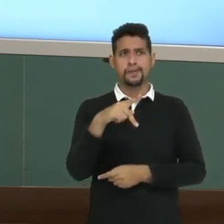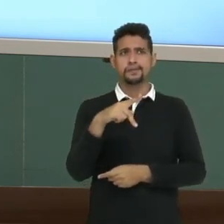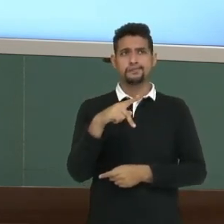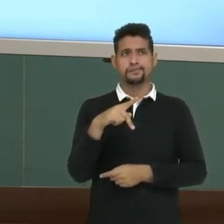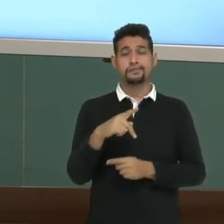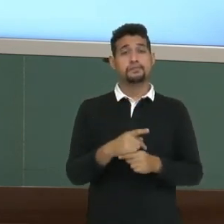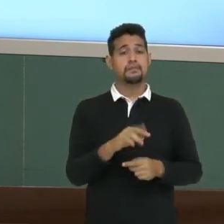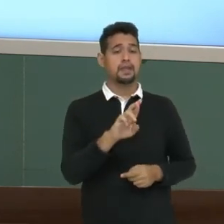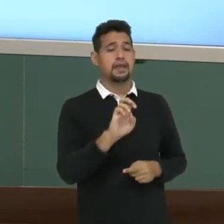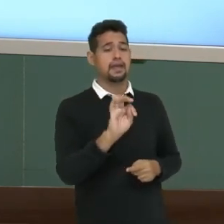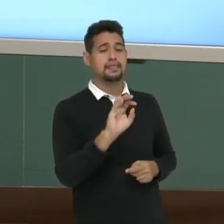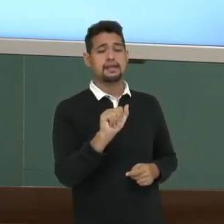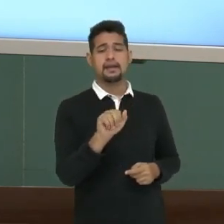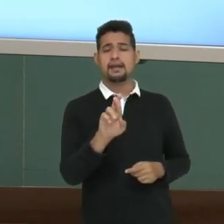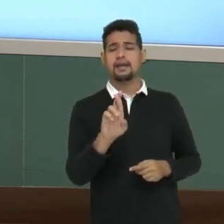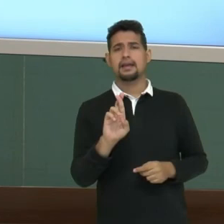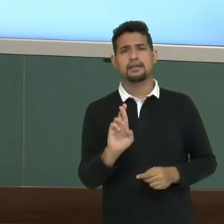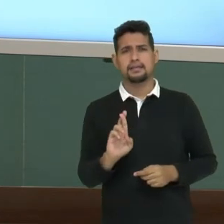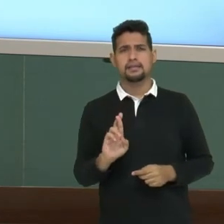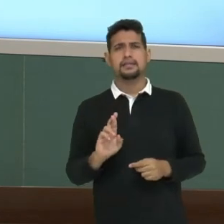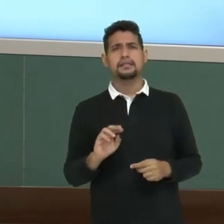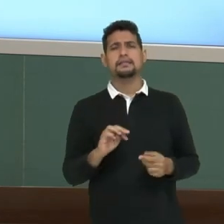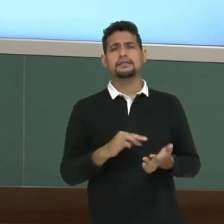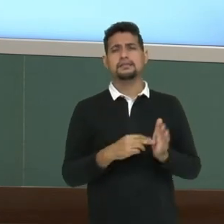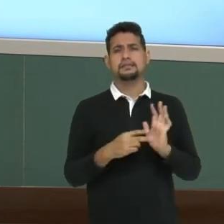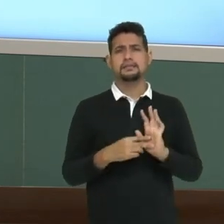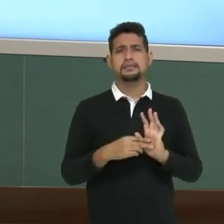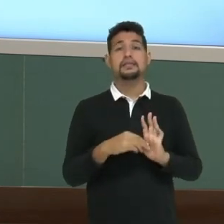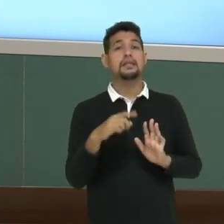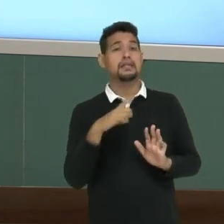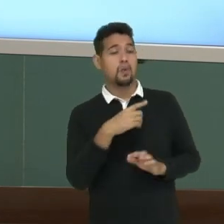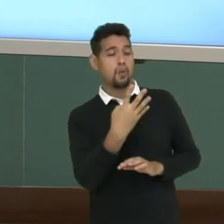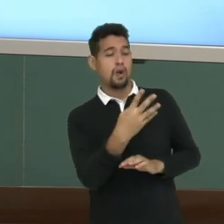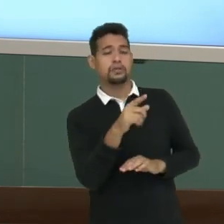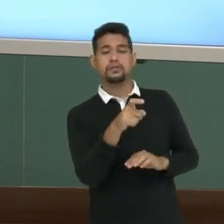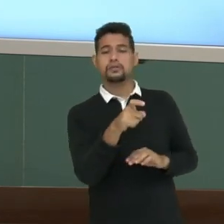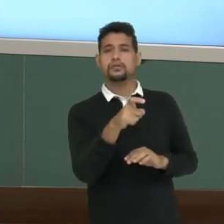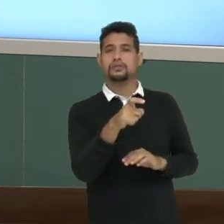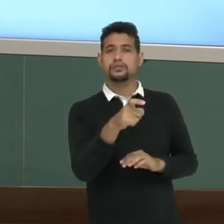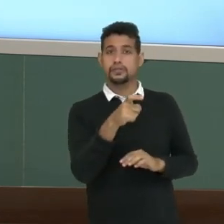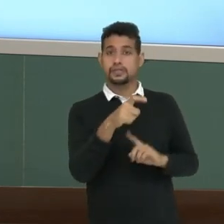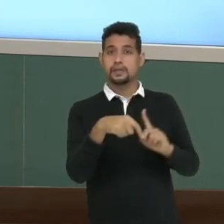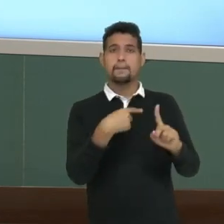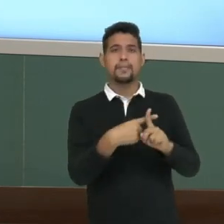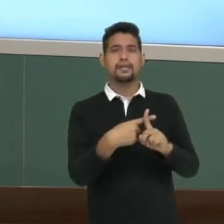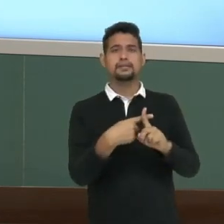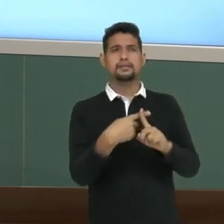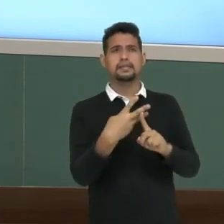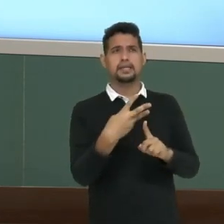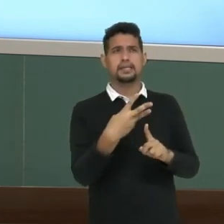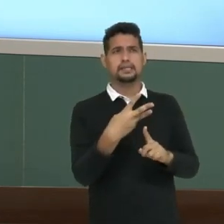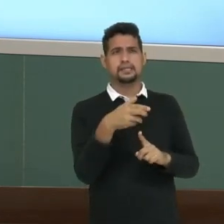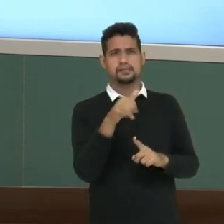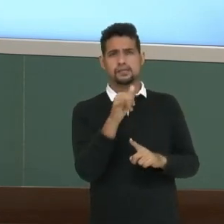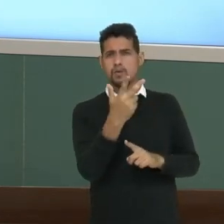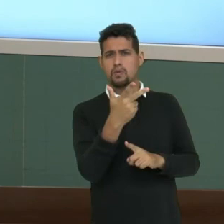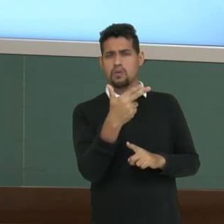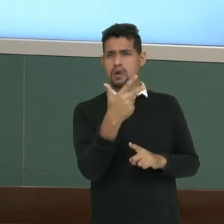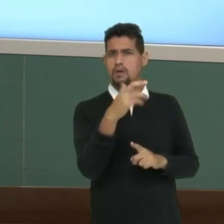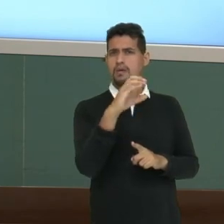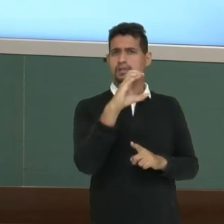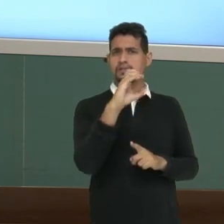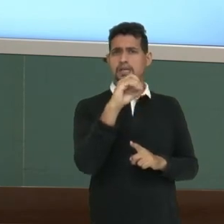a reta R de equação 4x mais 3y menos 2 é igual a 0,